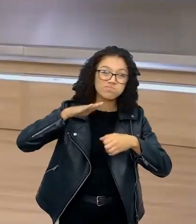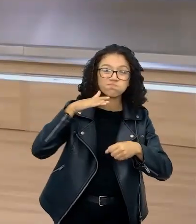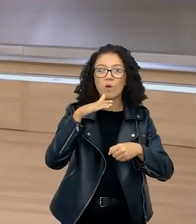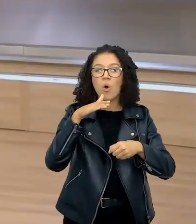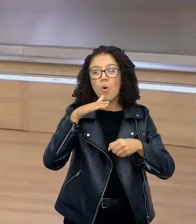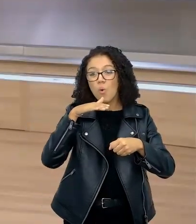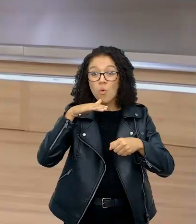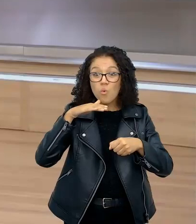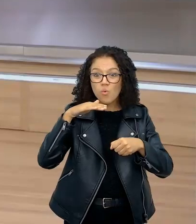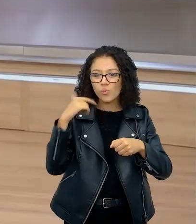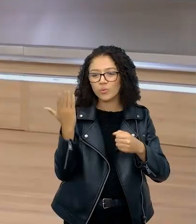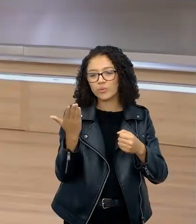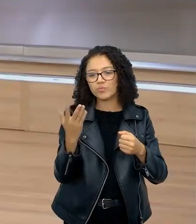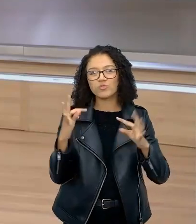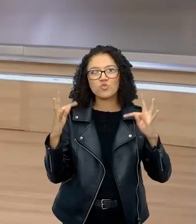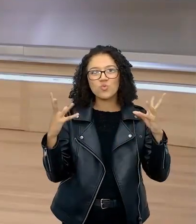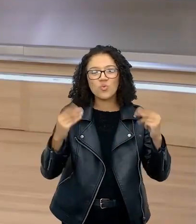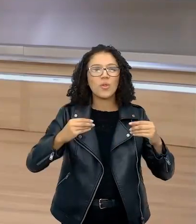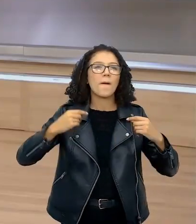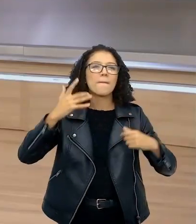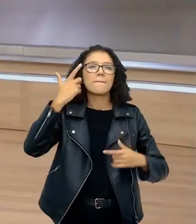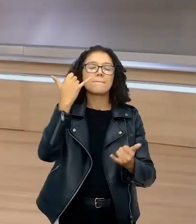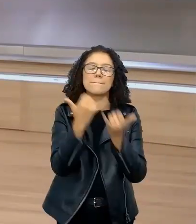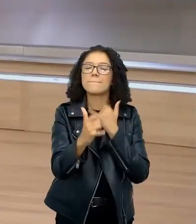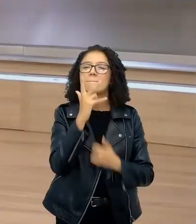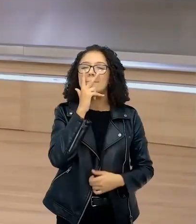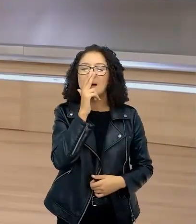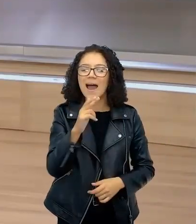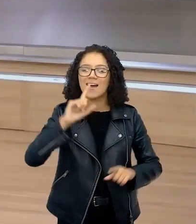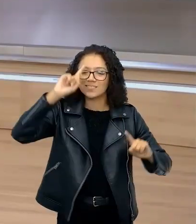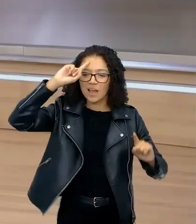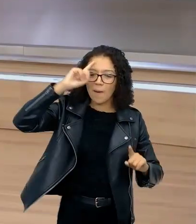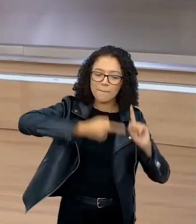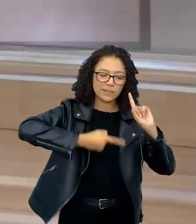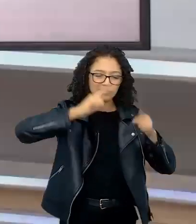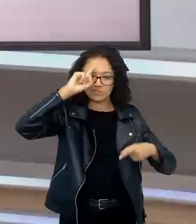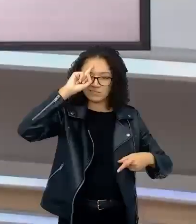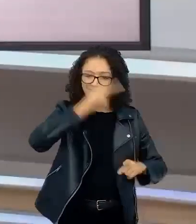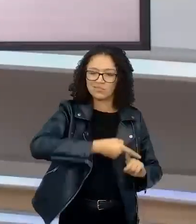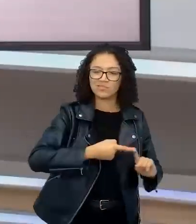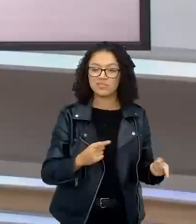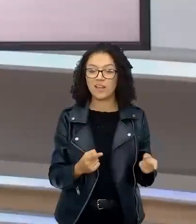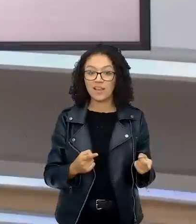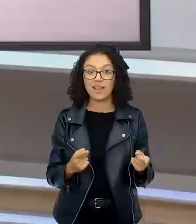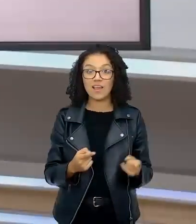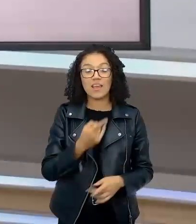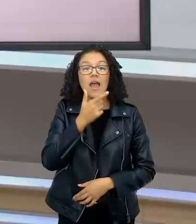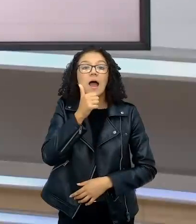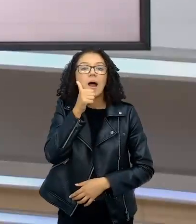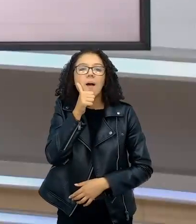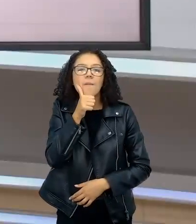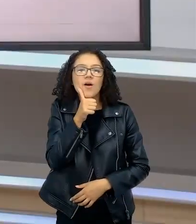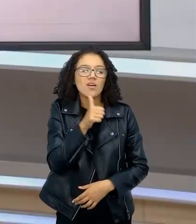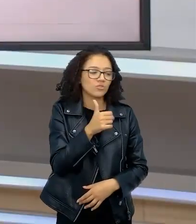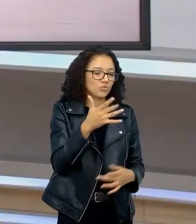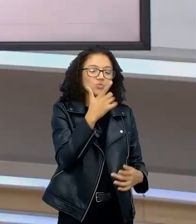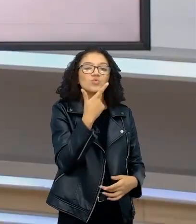homem entendendo que ele tem que dominar, que ele tem que mandar naquela relação. Que o desejo da mulher não é